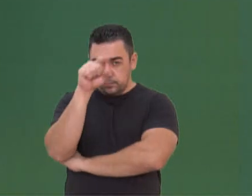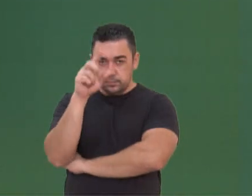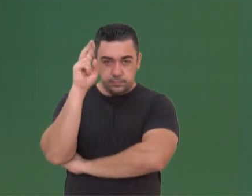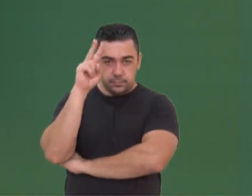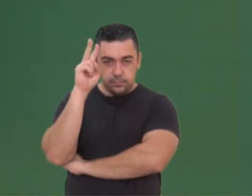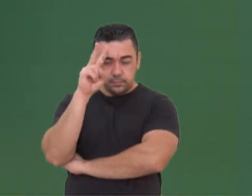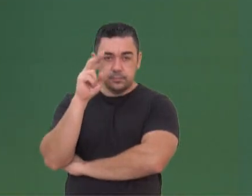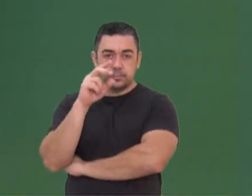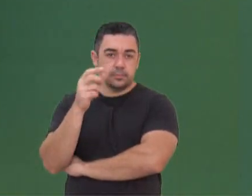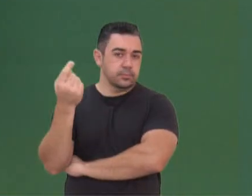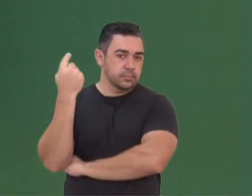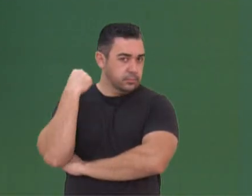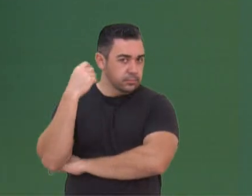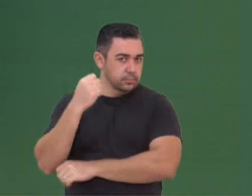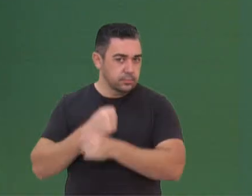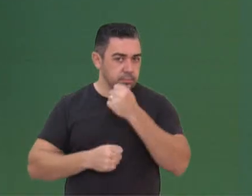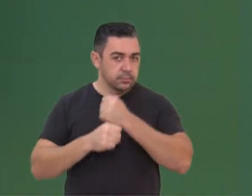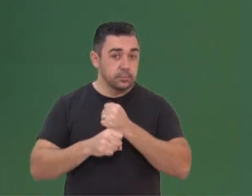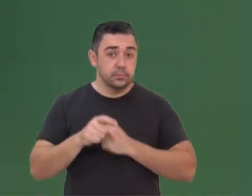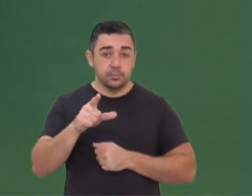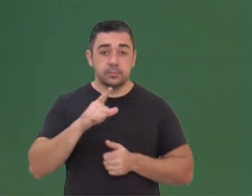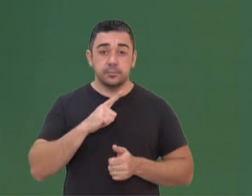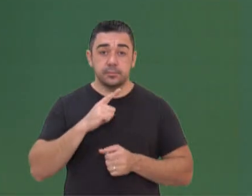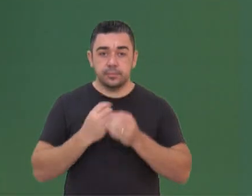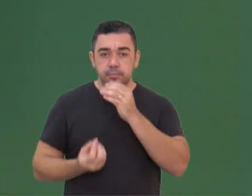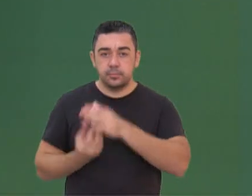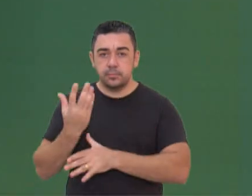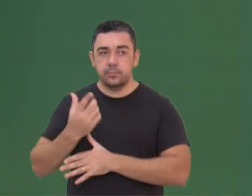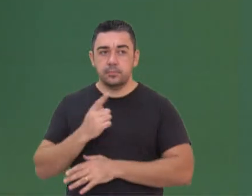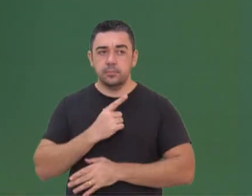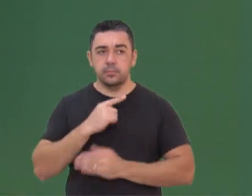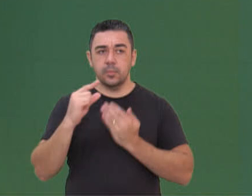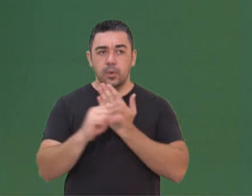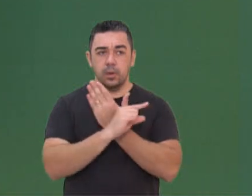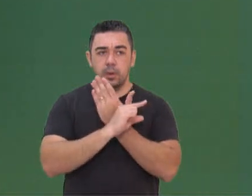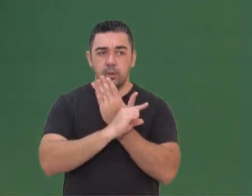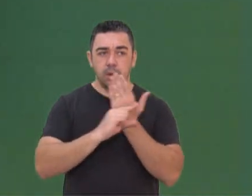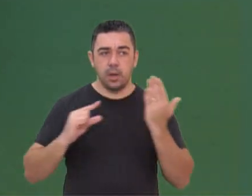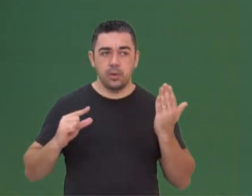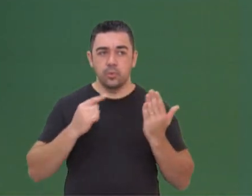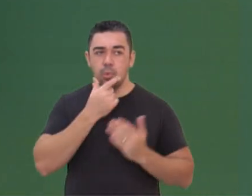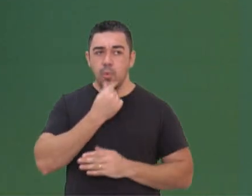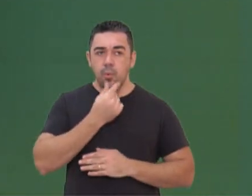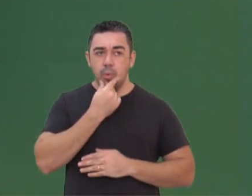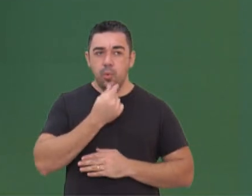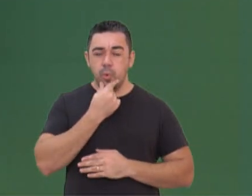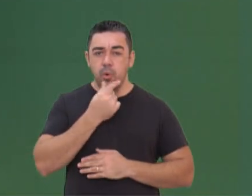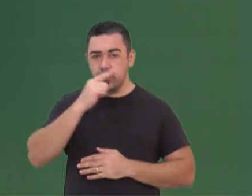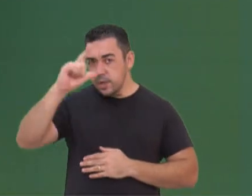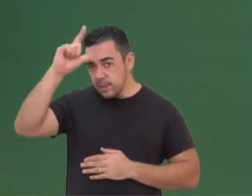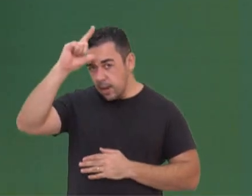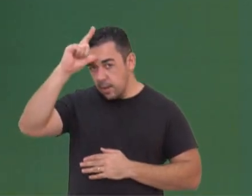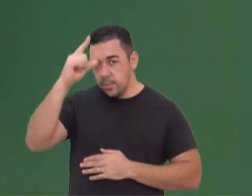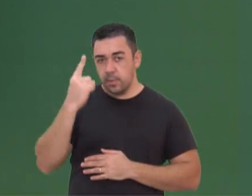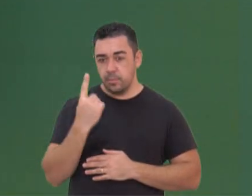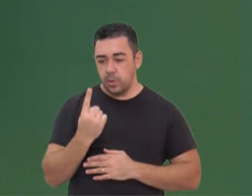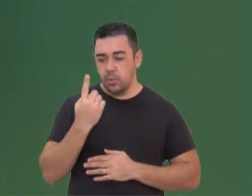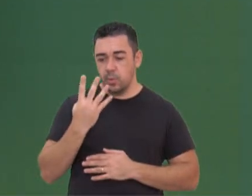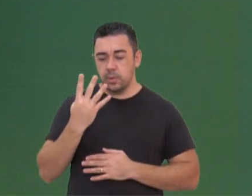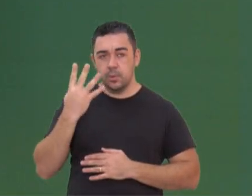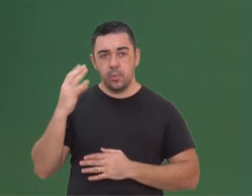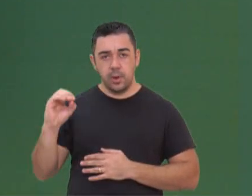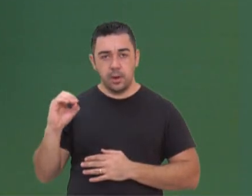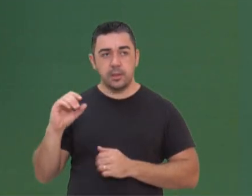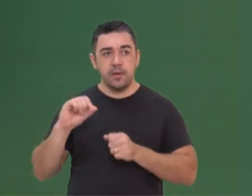lembrou? Não faz tanto tempo. Que foi inaugurado por Johannes Gutenberg, aquele alemão que em 1440